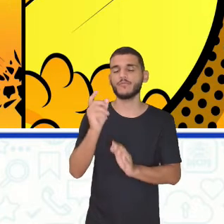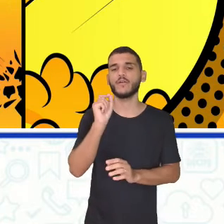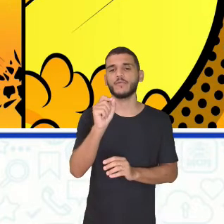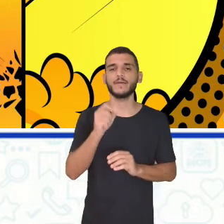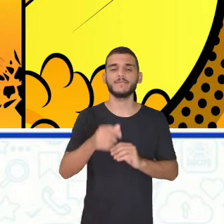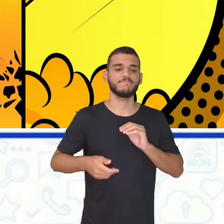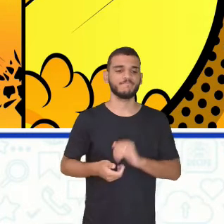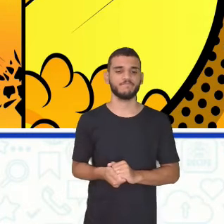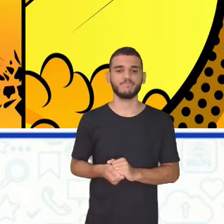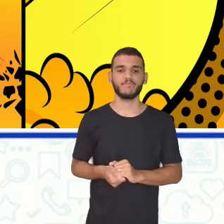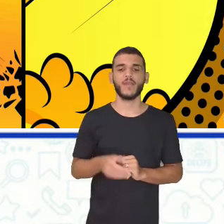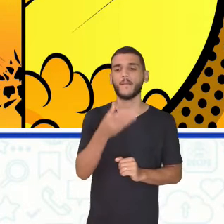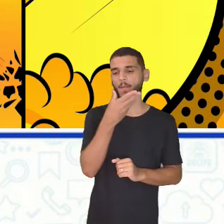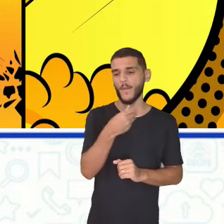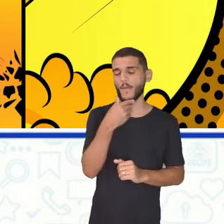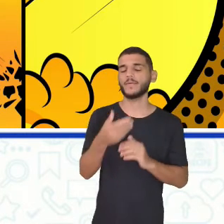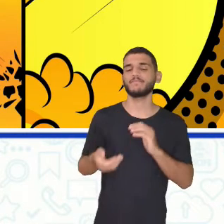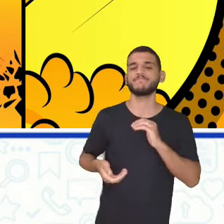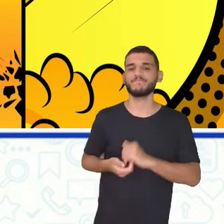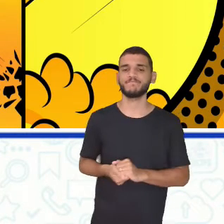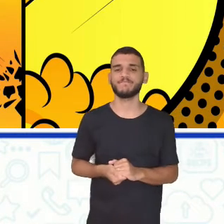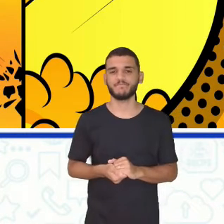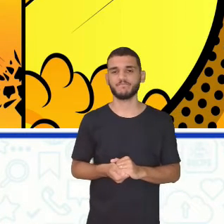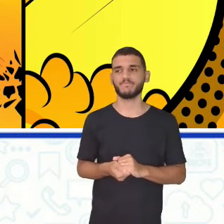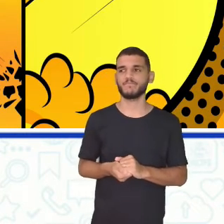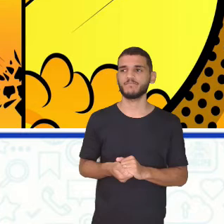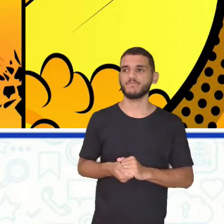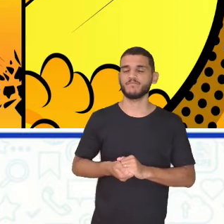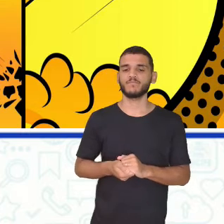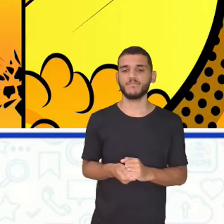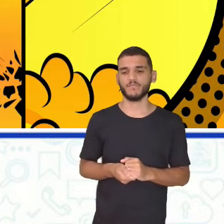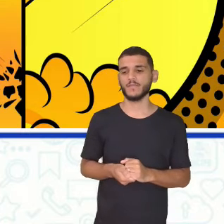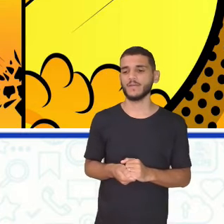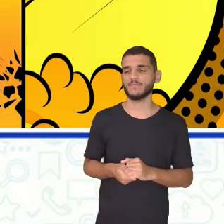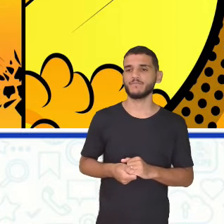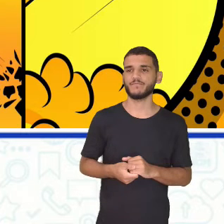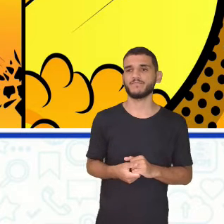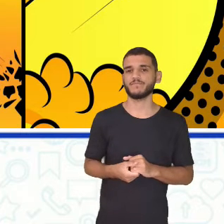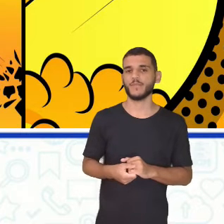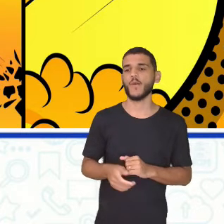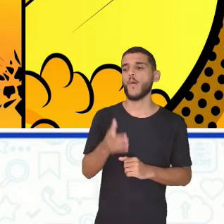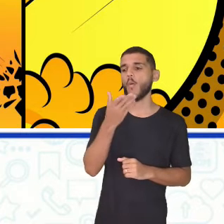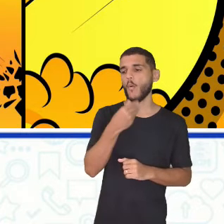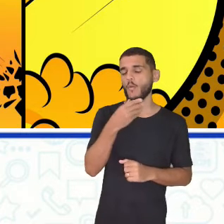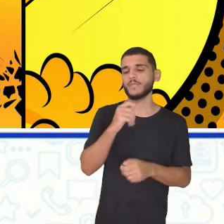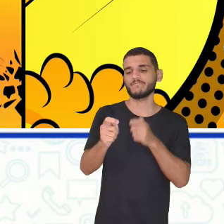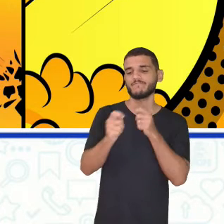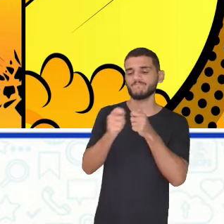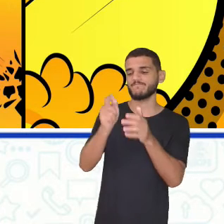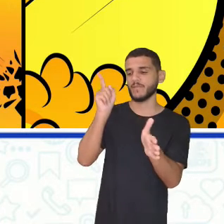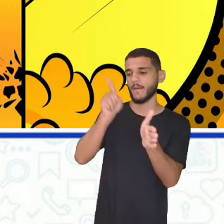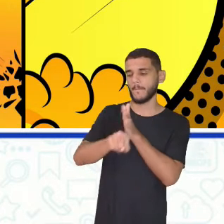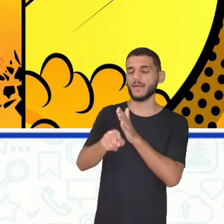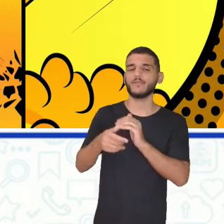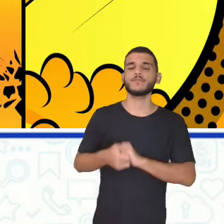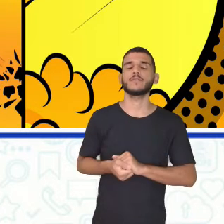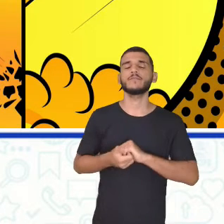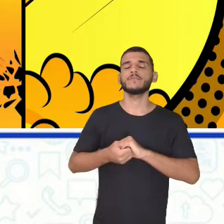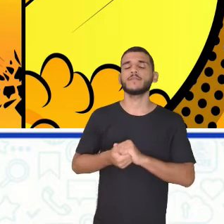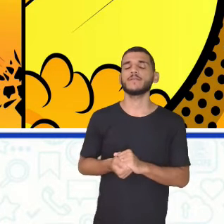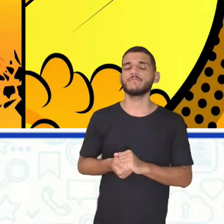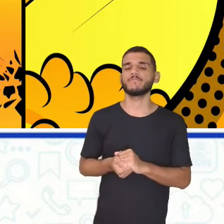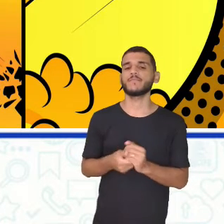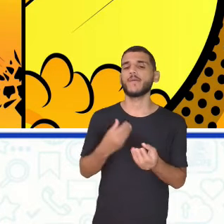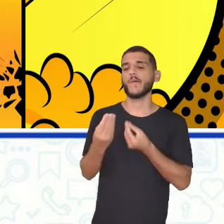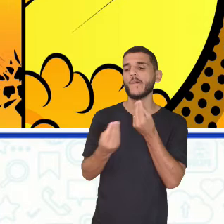é? Para Maurício de Souza. Então, eles perguntam, não é? O entrevistador da revista Rede do